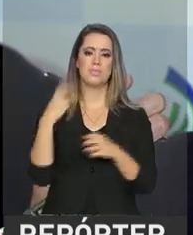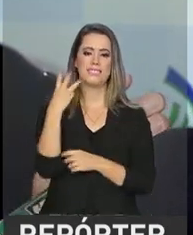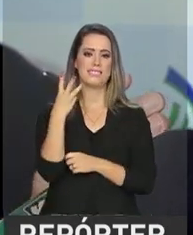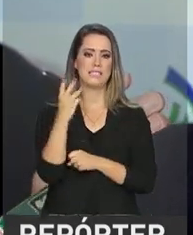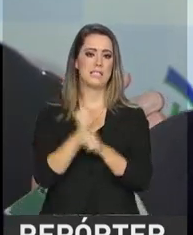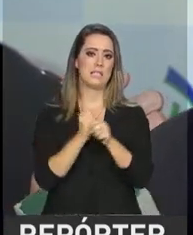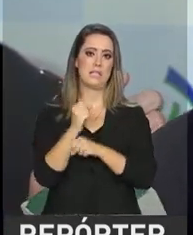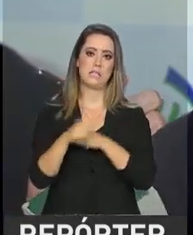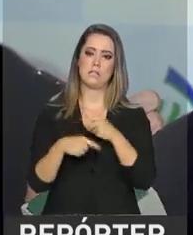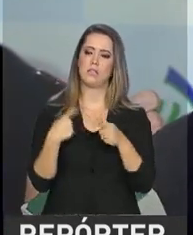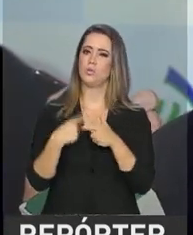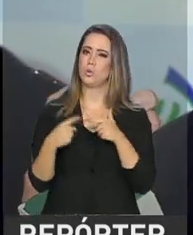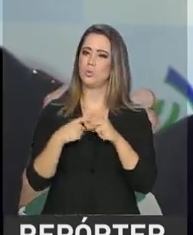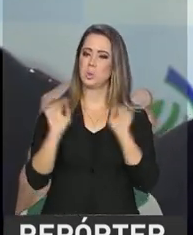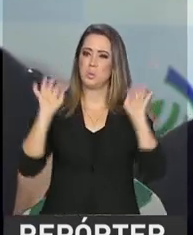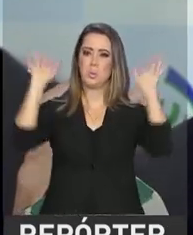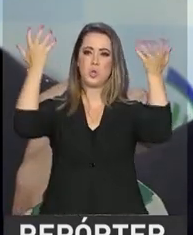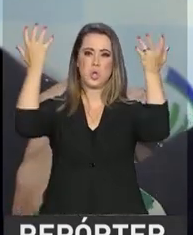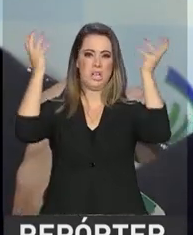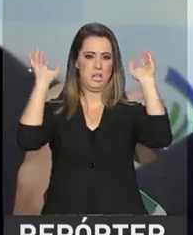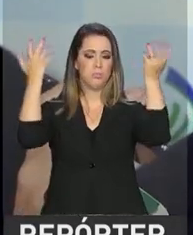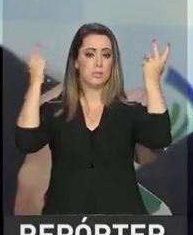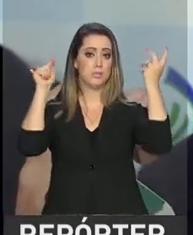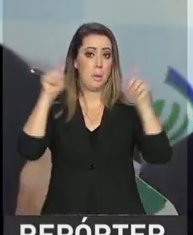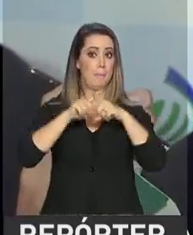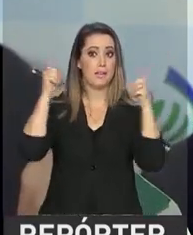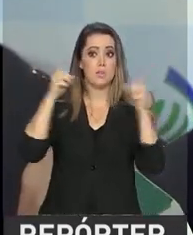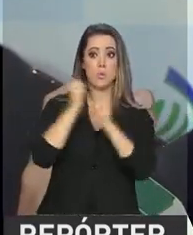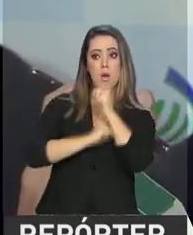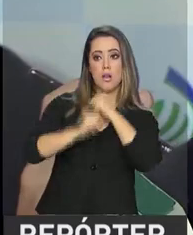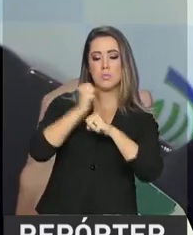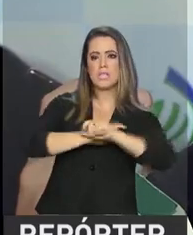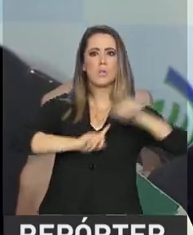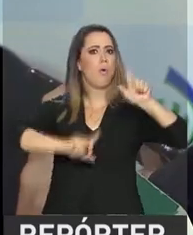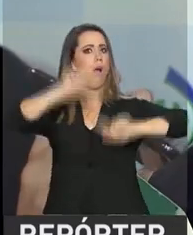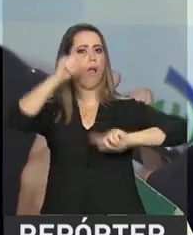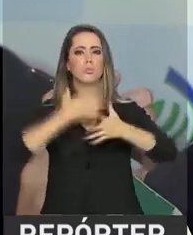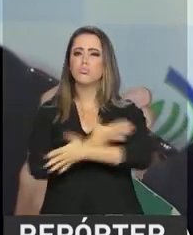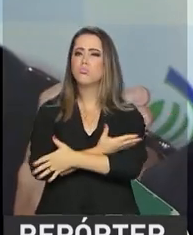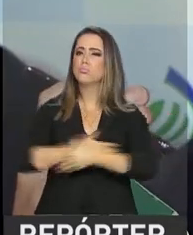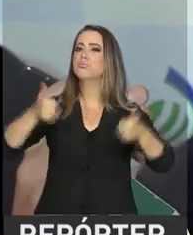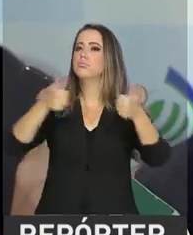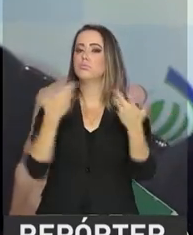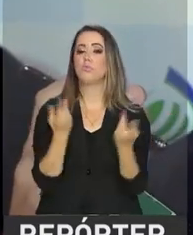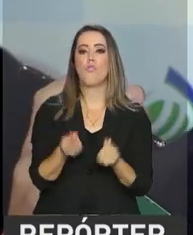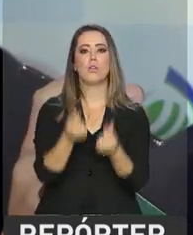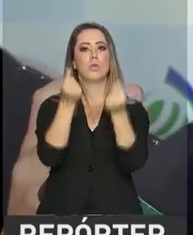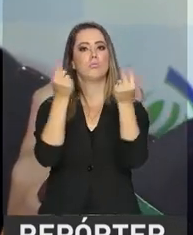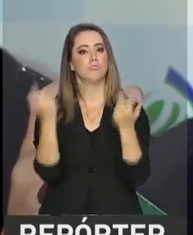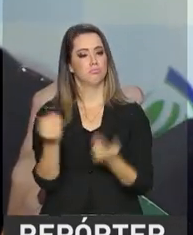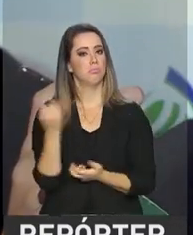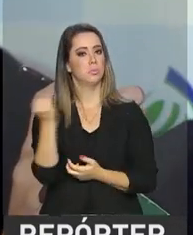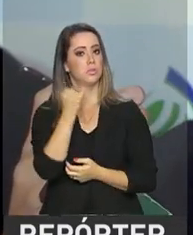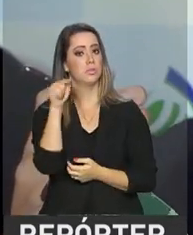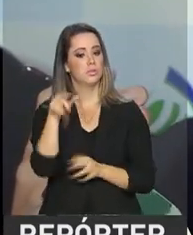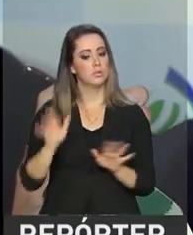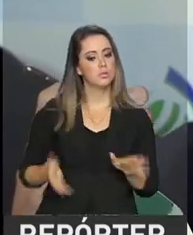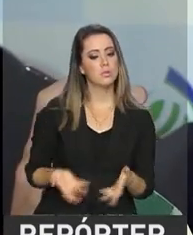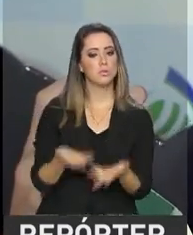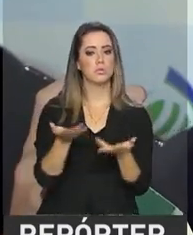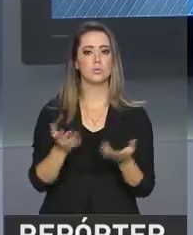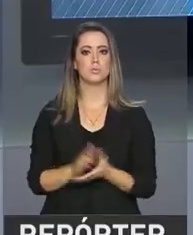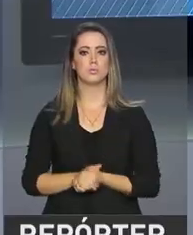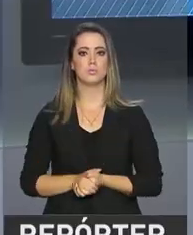climáticos nos anos anteriores no ano passado teve uma colheita recorde é recuperar a rentabilidade e realmente é isso estimulou a